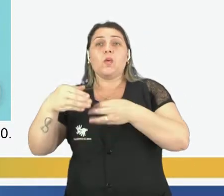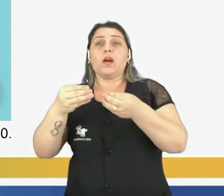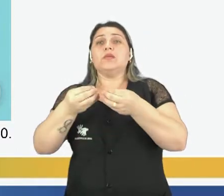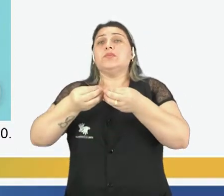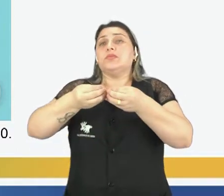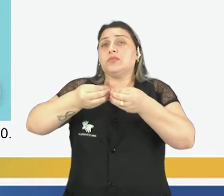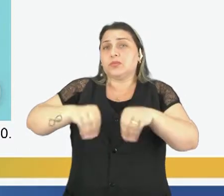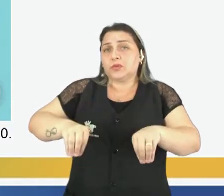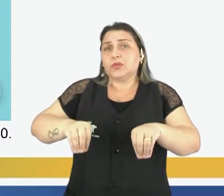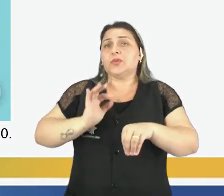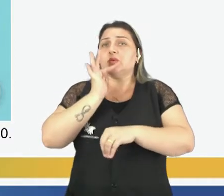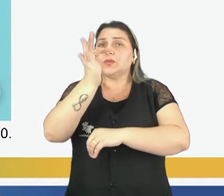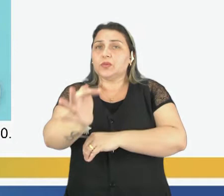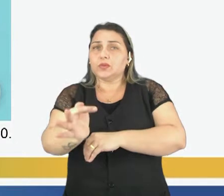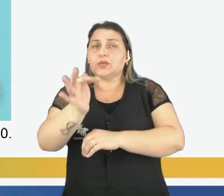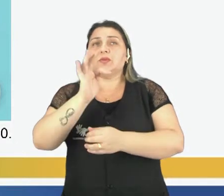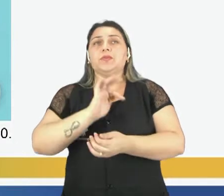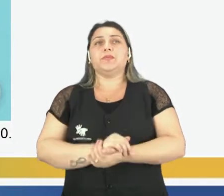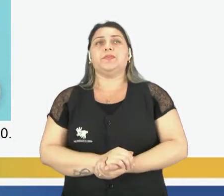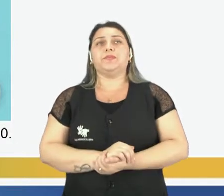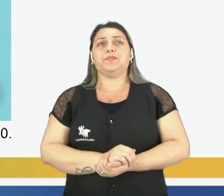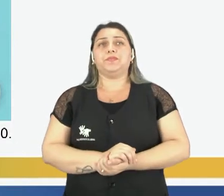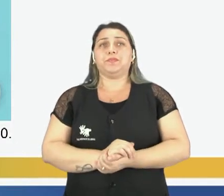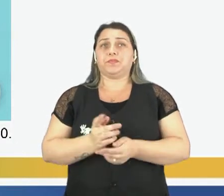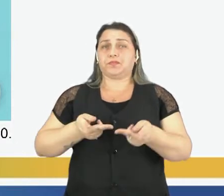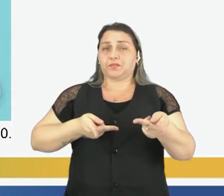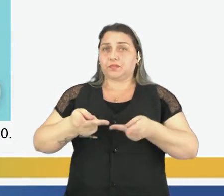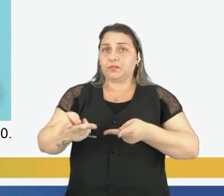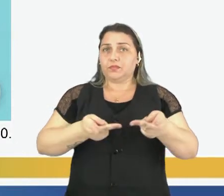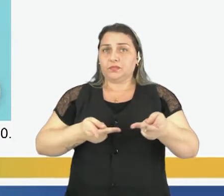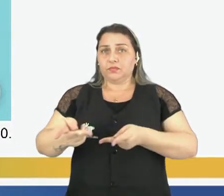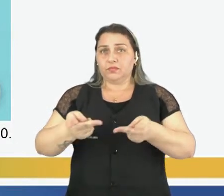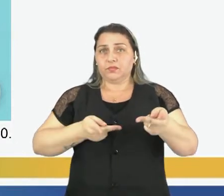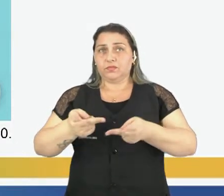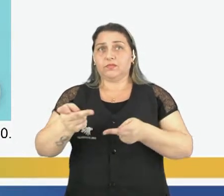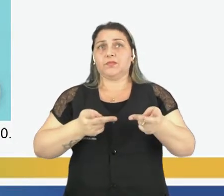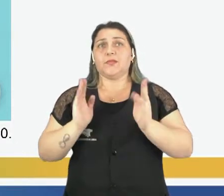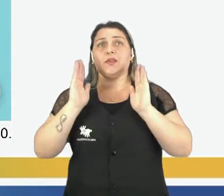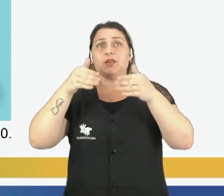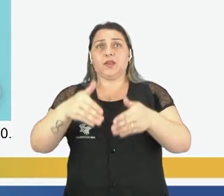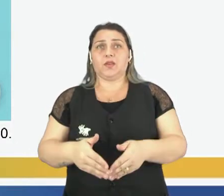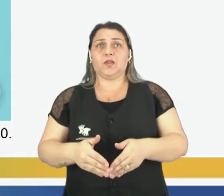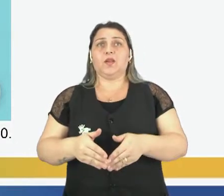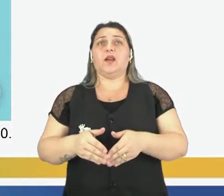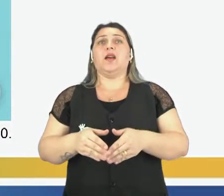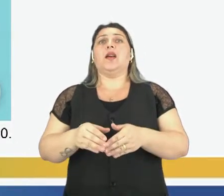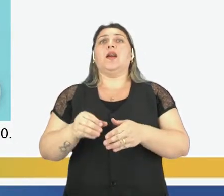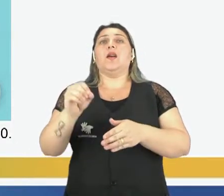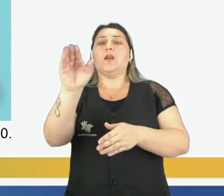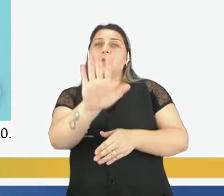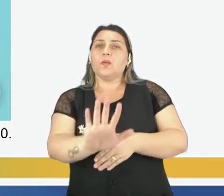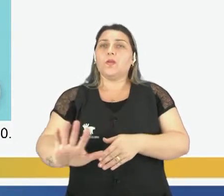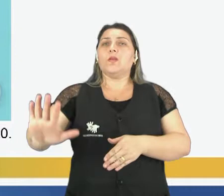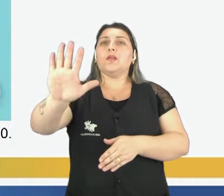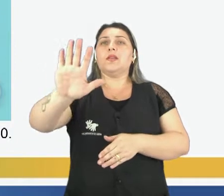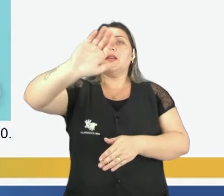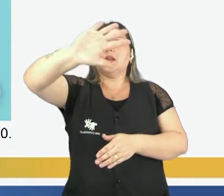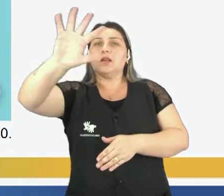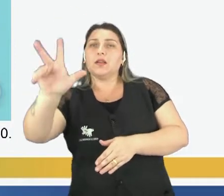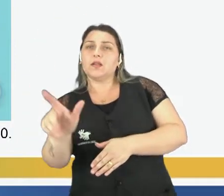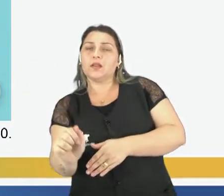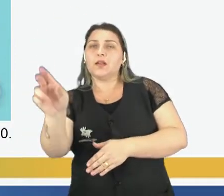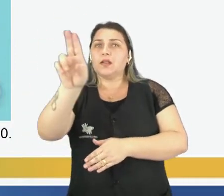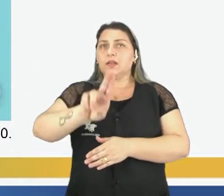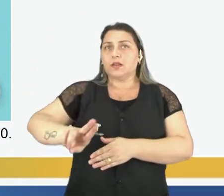consequências. O projeto viralizou e chegou até o continente africano, onde está